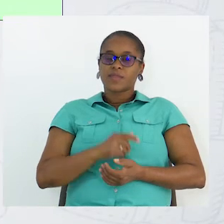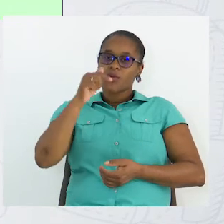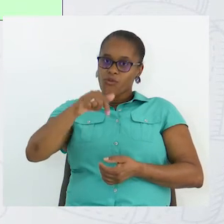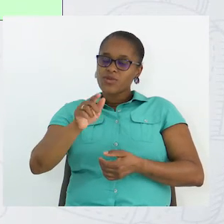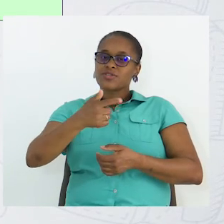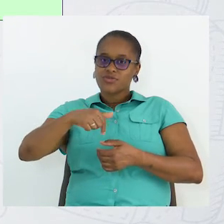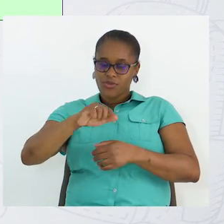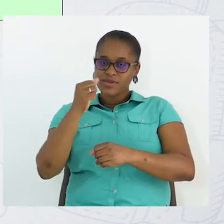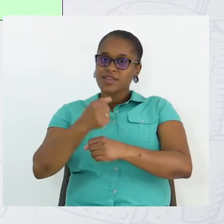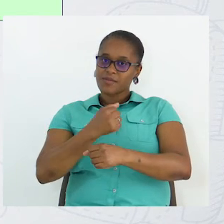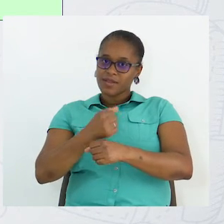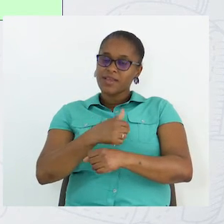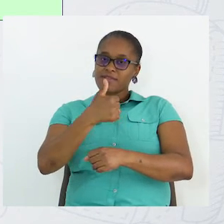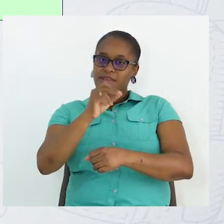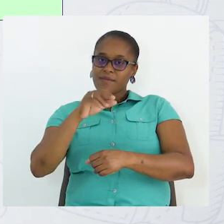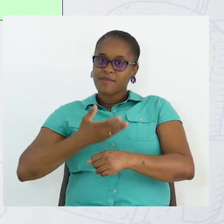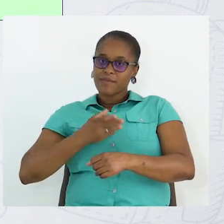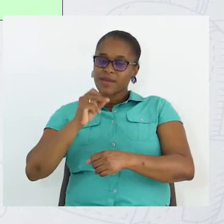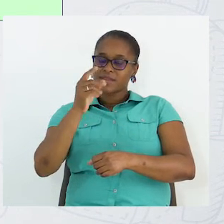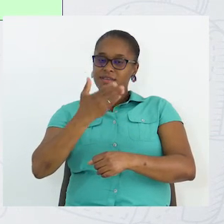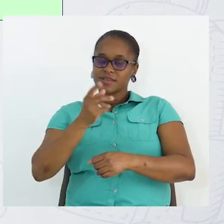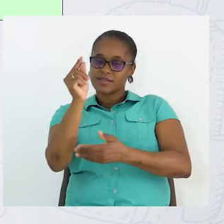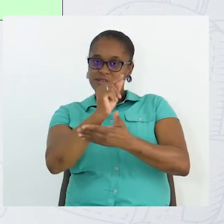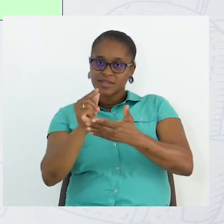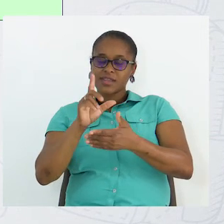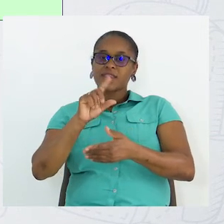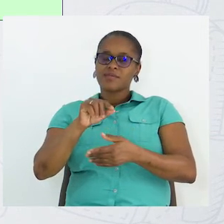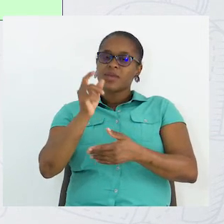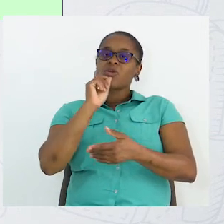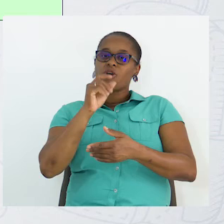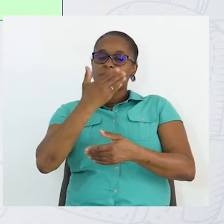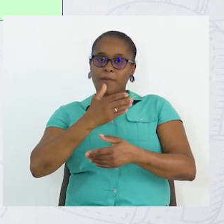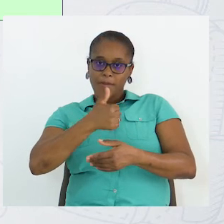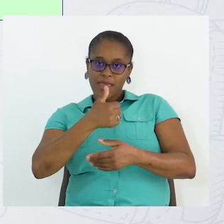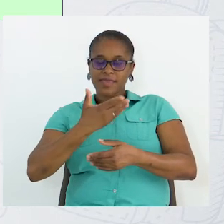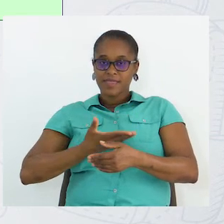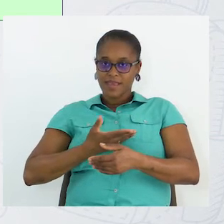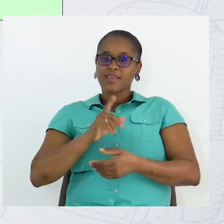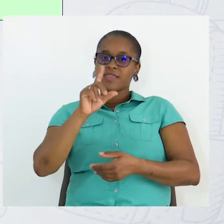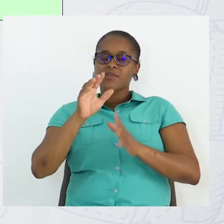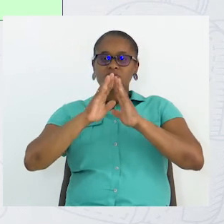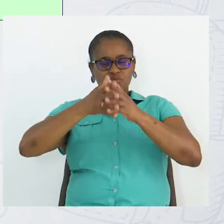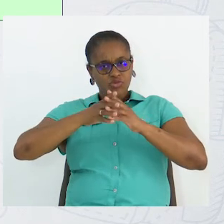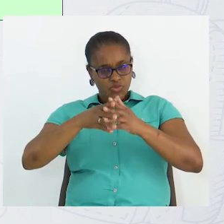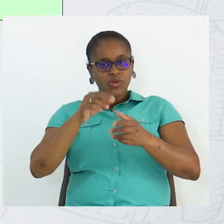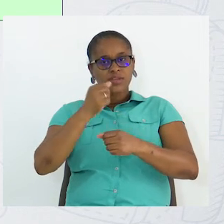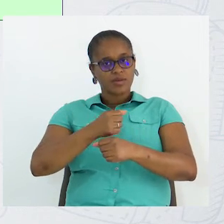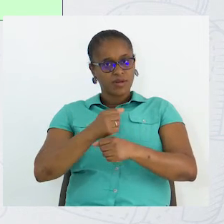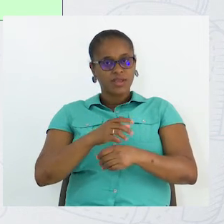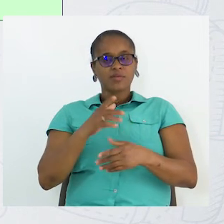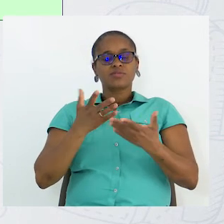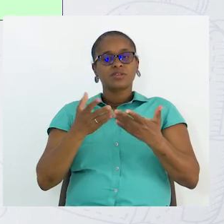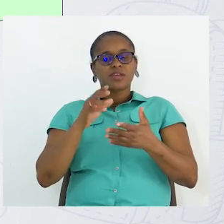Hoje nós trabalhamos a banda desenhada, que também é designada de BD. Vimos a estrutura, vimos que a banda desenhada